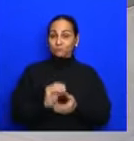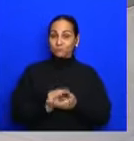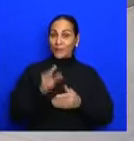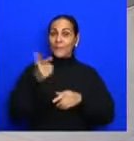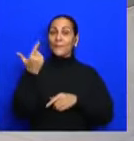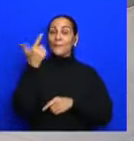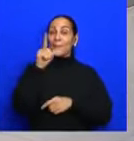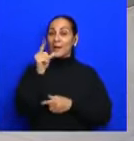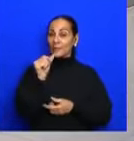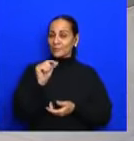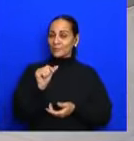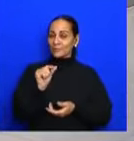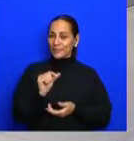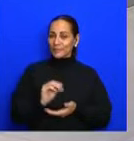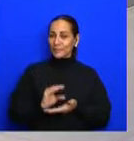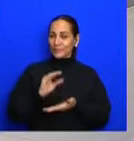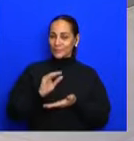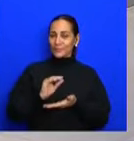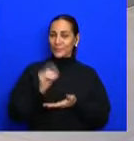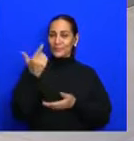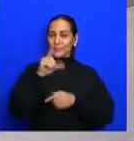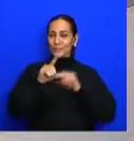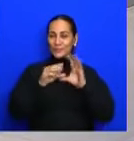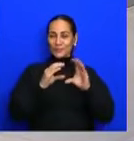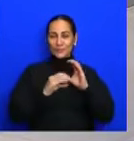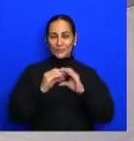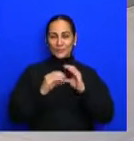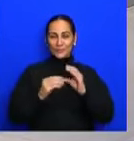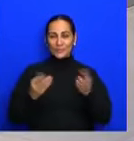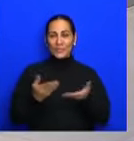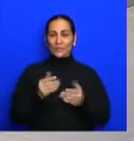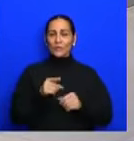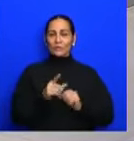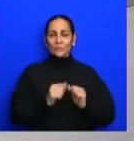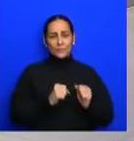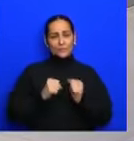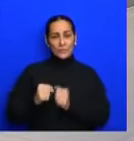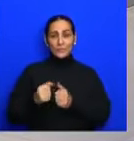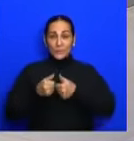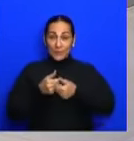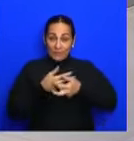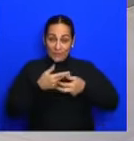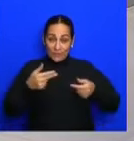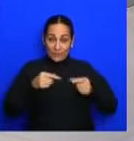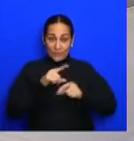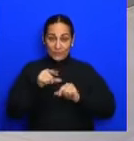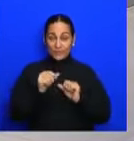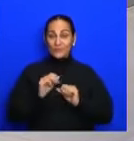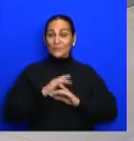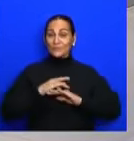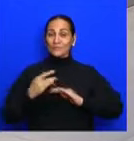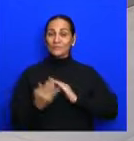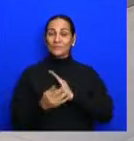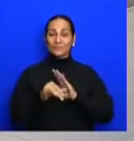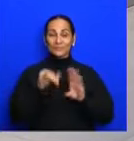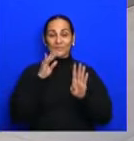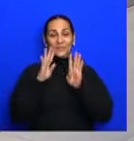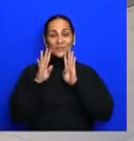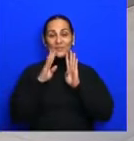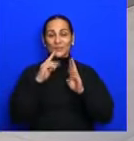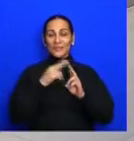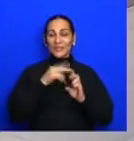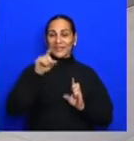ficar ainda maior para o próximo concurso. E a partir de agora você também pode acompanhar os demais sorteios através dos perfis